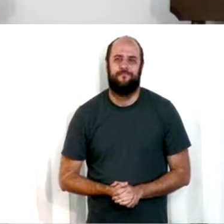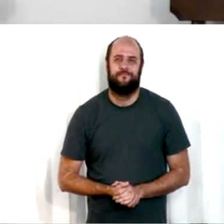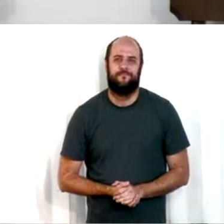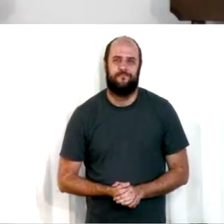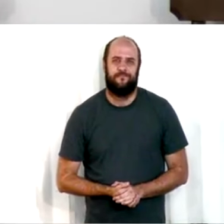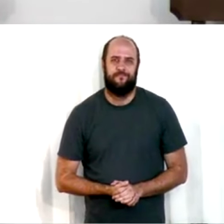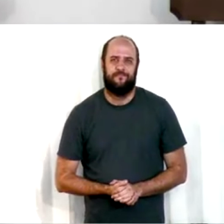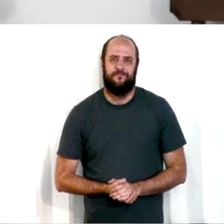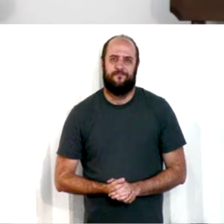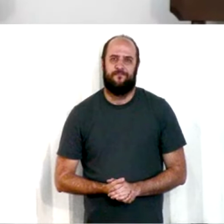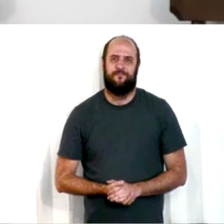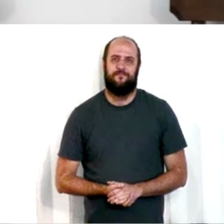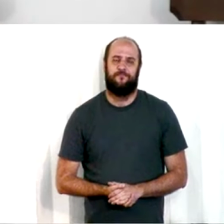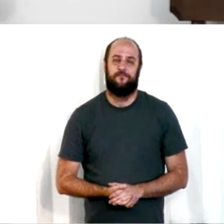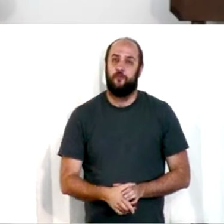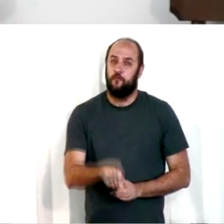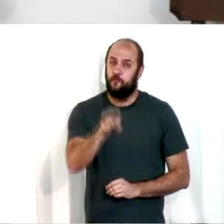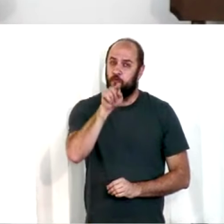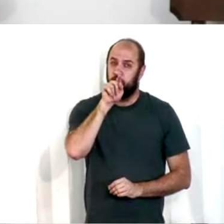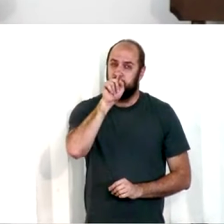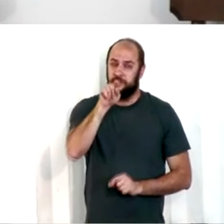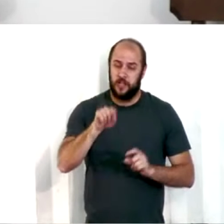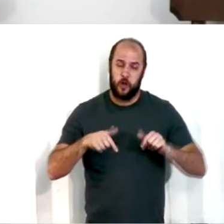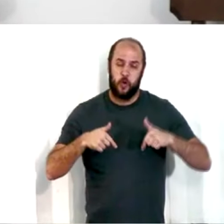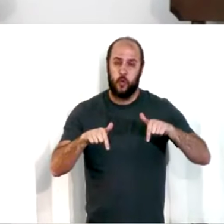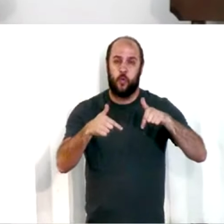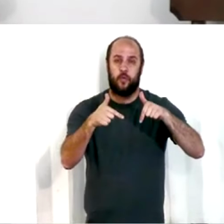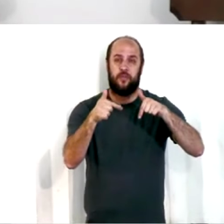Por quem você luta?